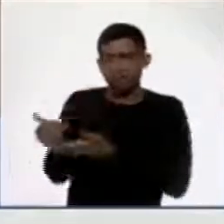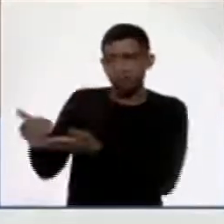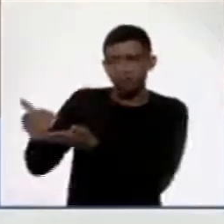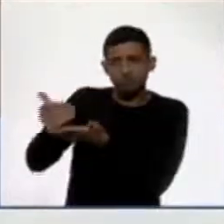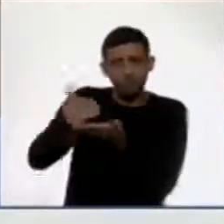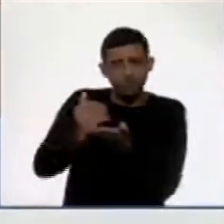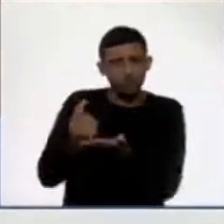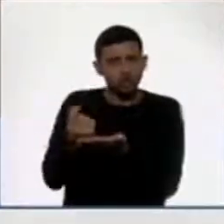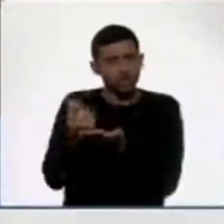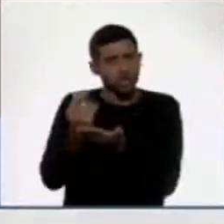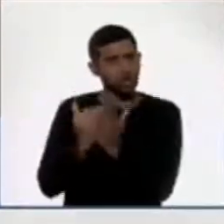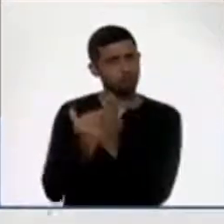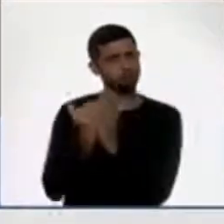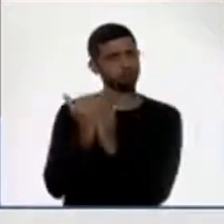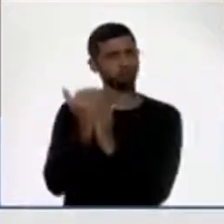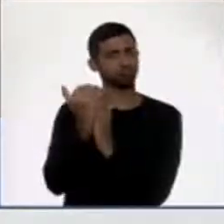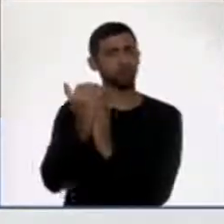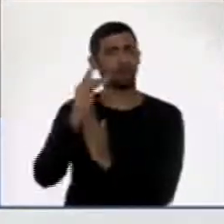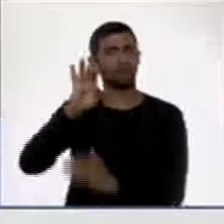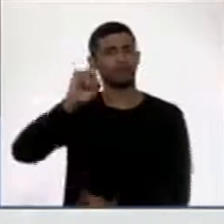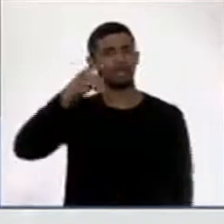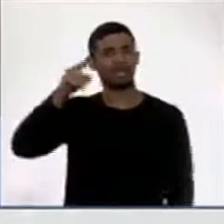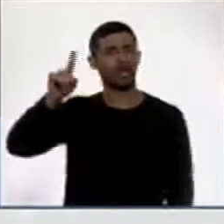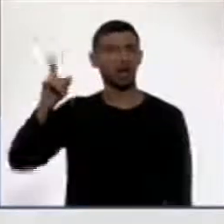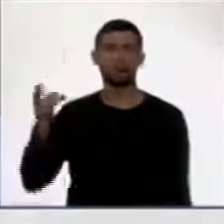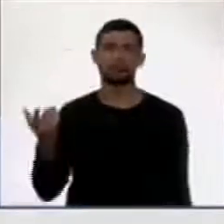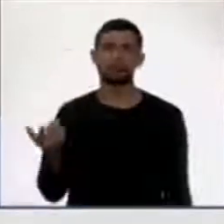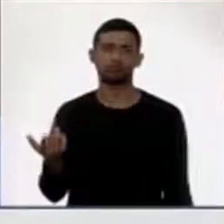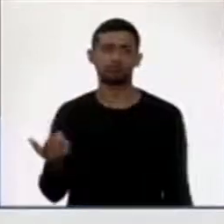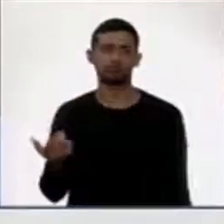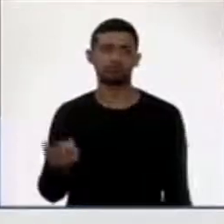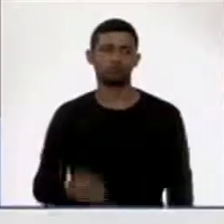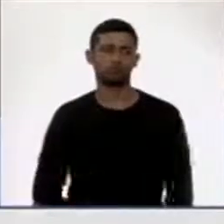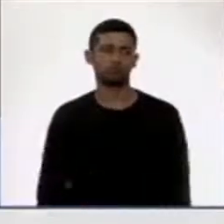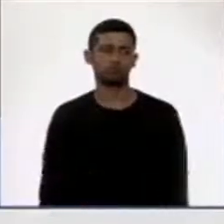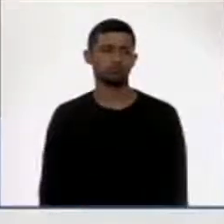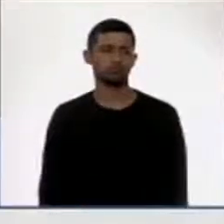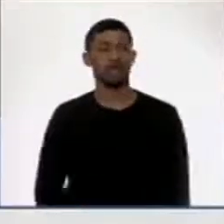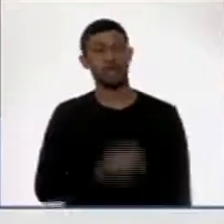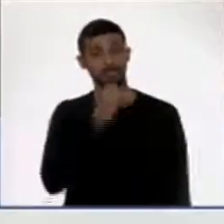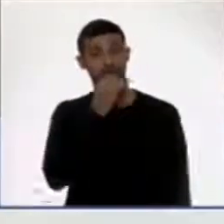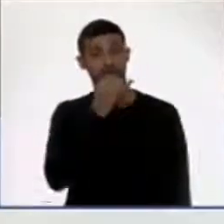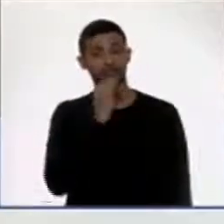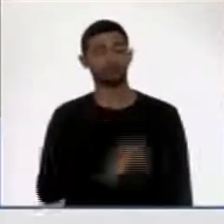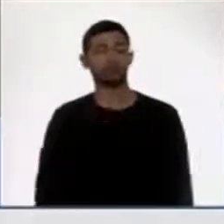bilhões e bilhões de reais. Se tivéssemos, por exemplo,